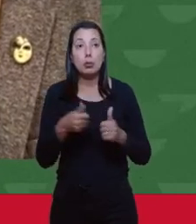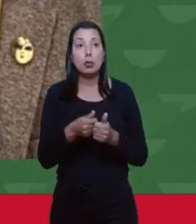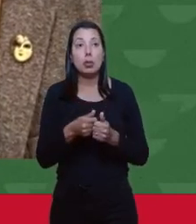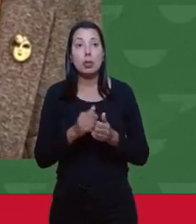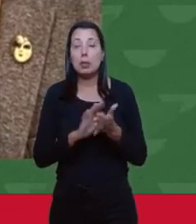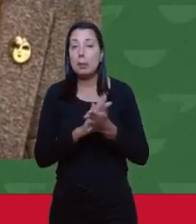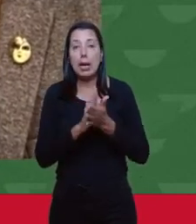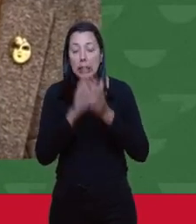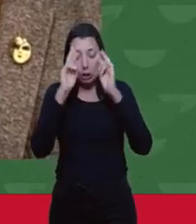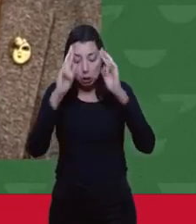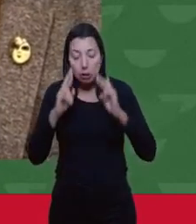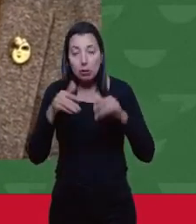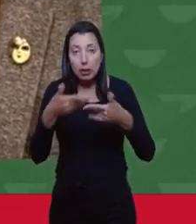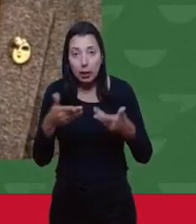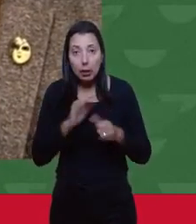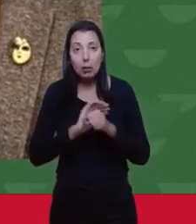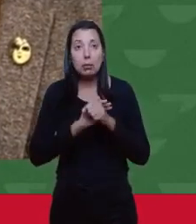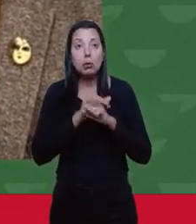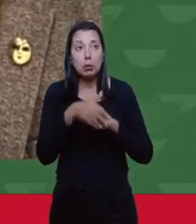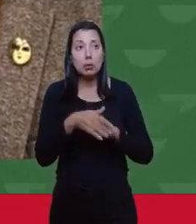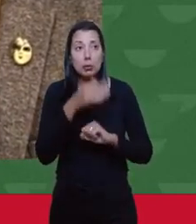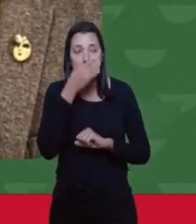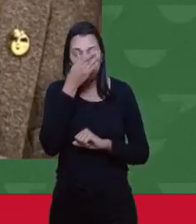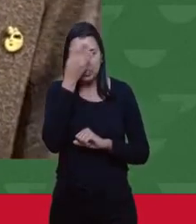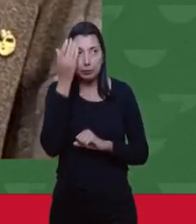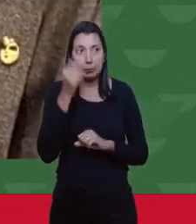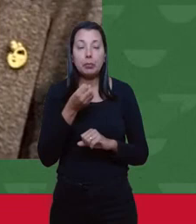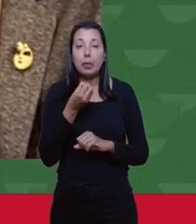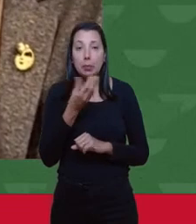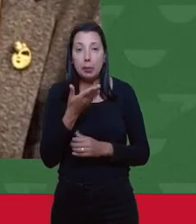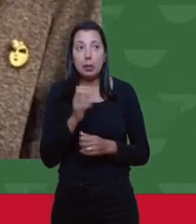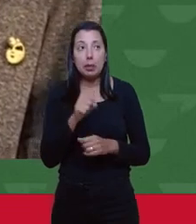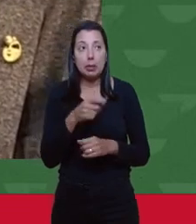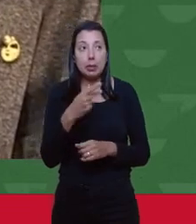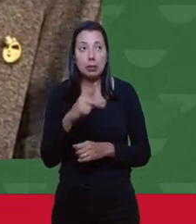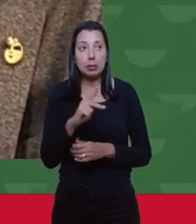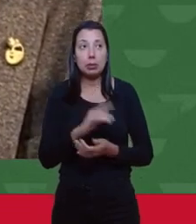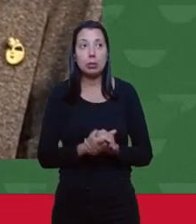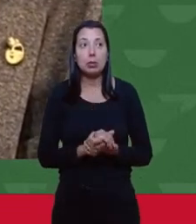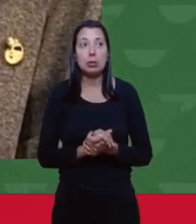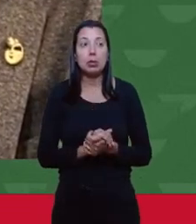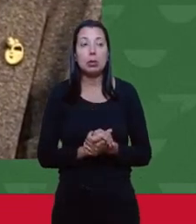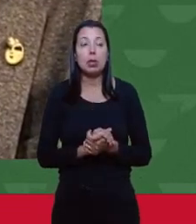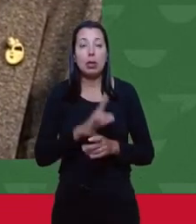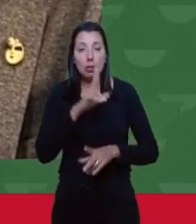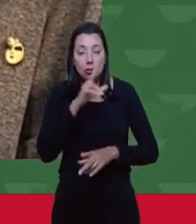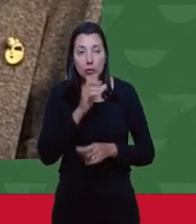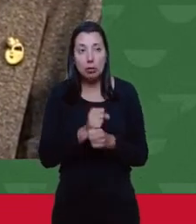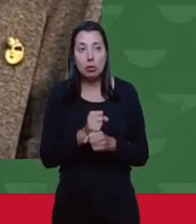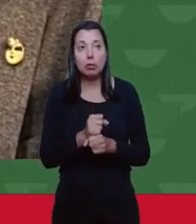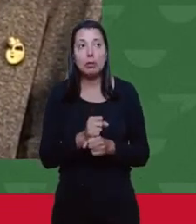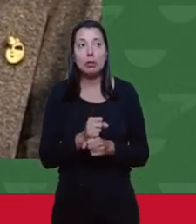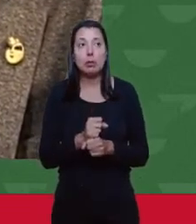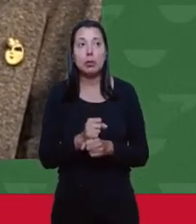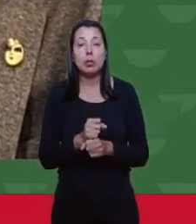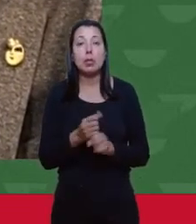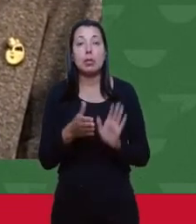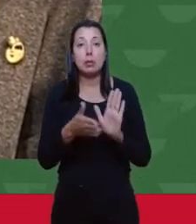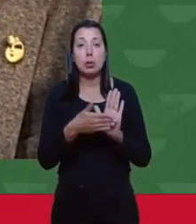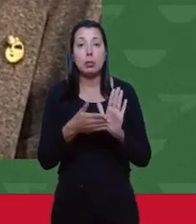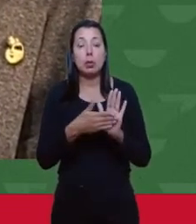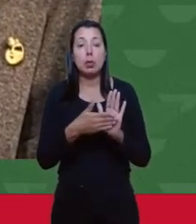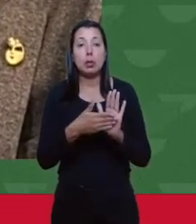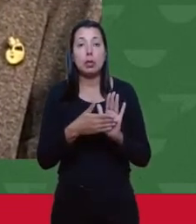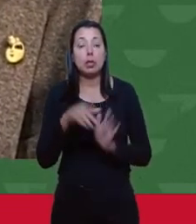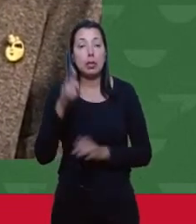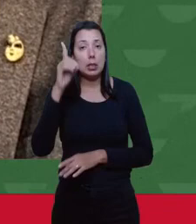Não teve nada mais digno naquela noite. Lembro muito bem a sua ação fortíssima da campanha da